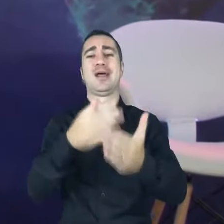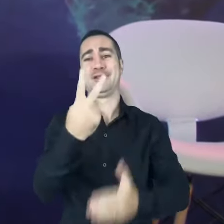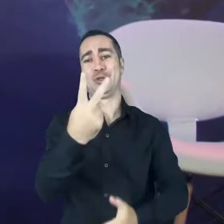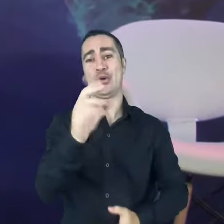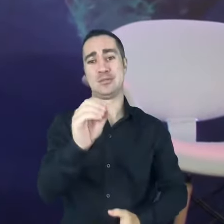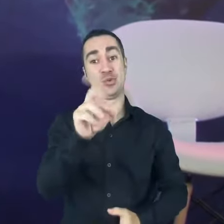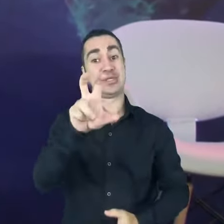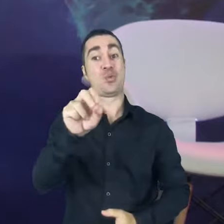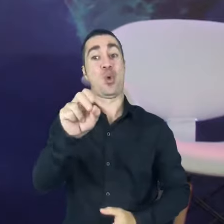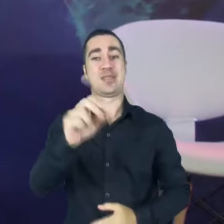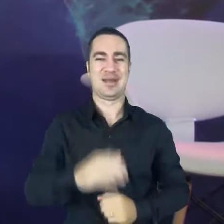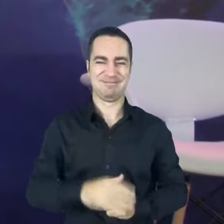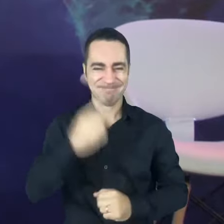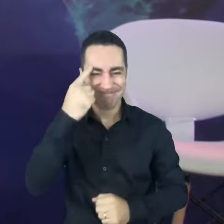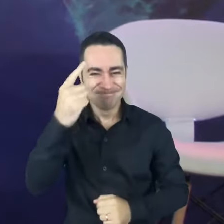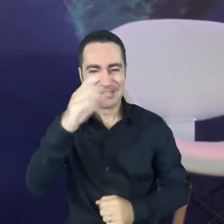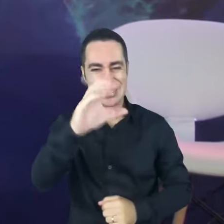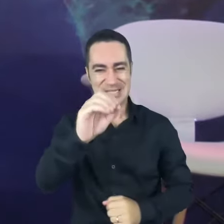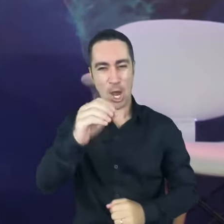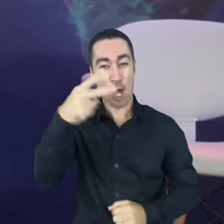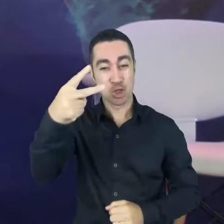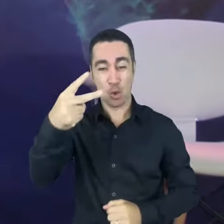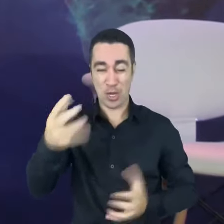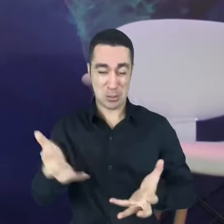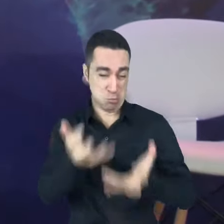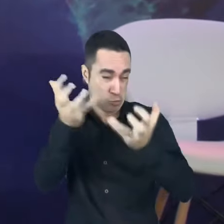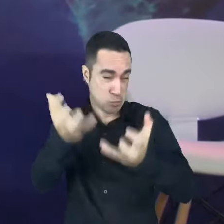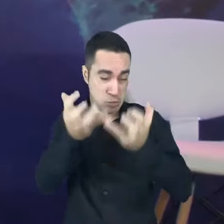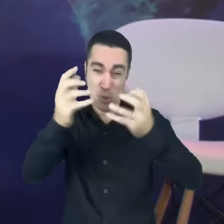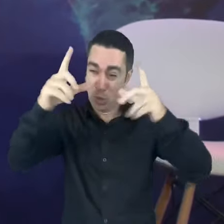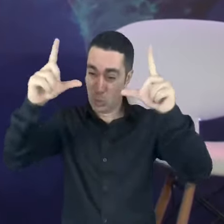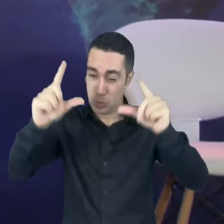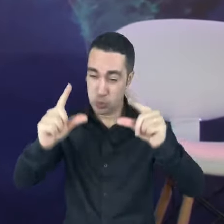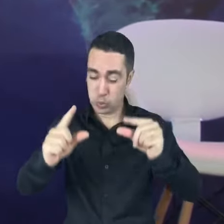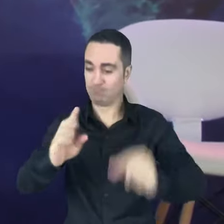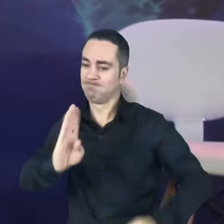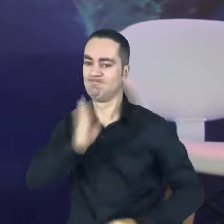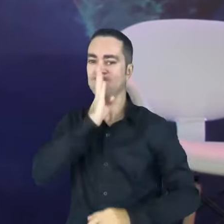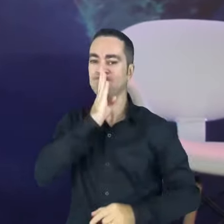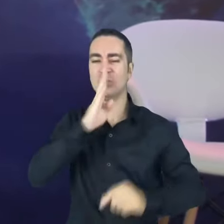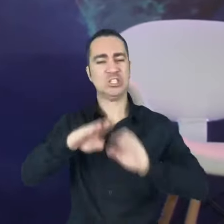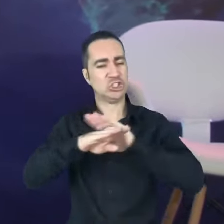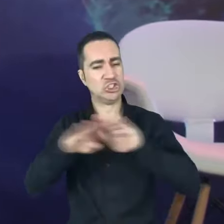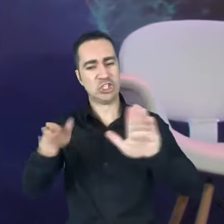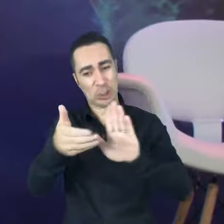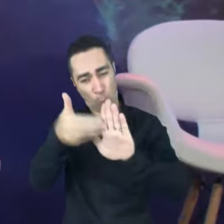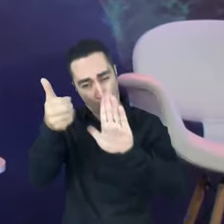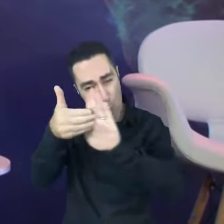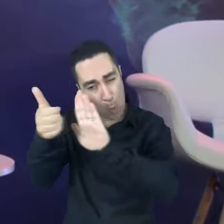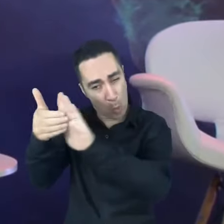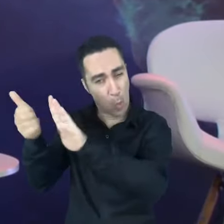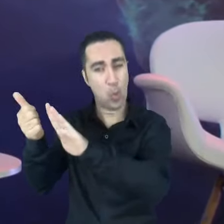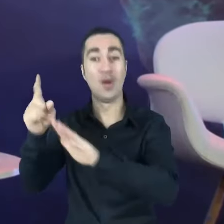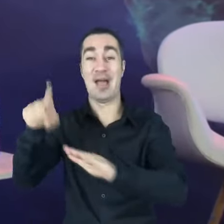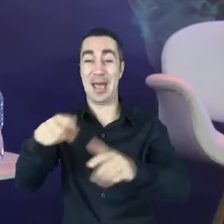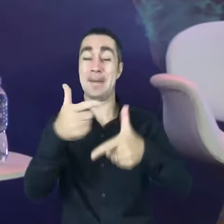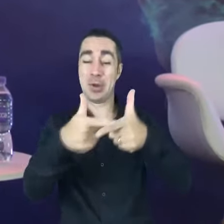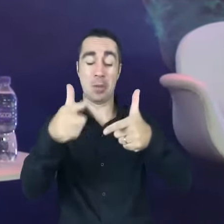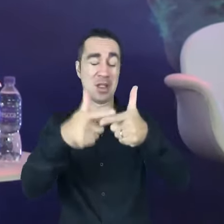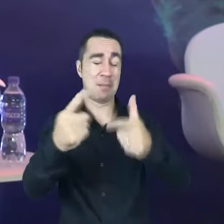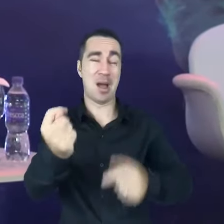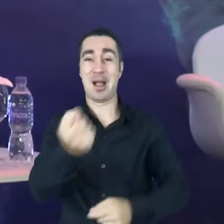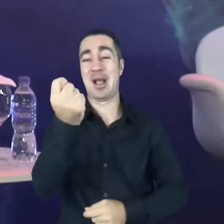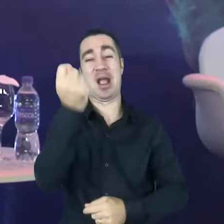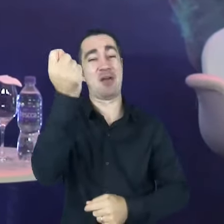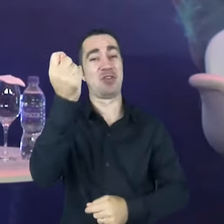e as remoções do carbono seja neutro. Este é um dilema, um problema que prescinde um olhar sistêmico.